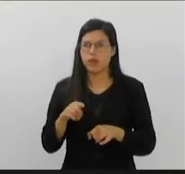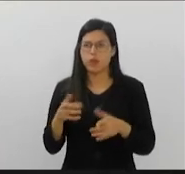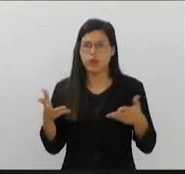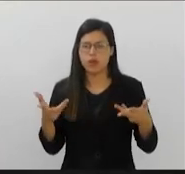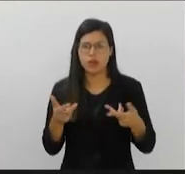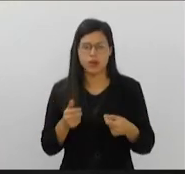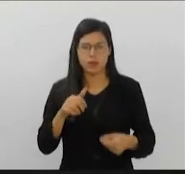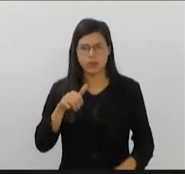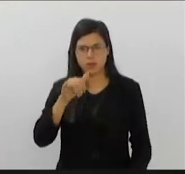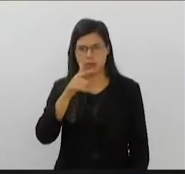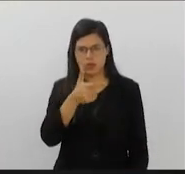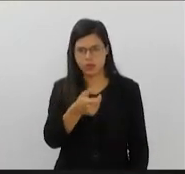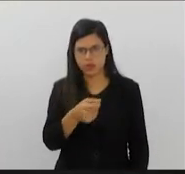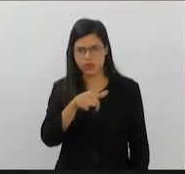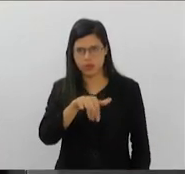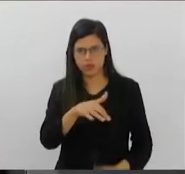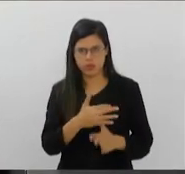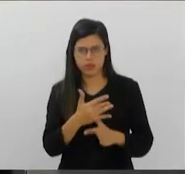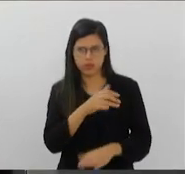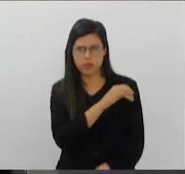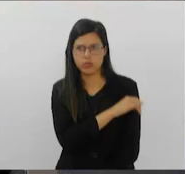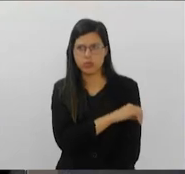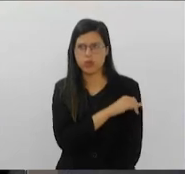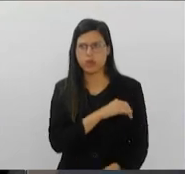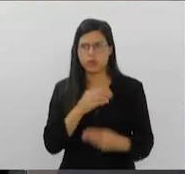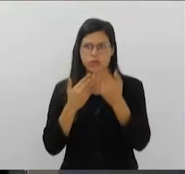cidade do Rio de Janeiro. Muito obrigado.